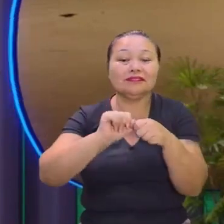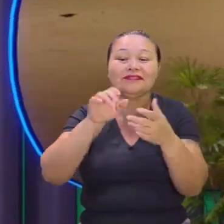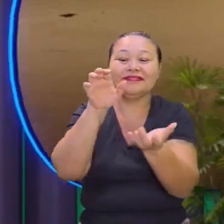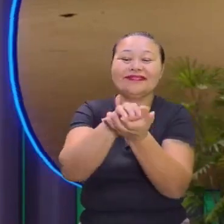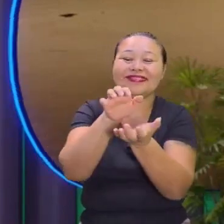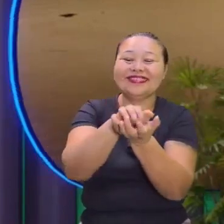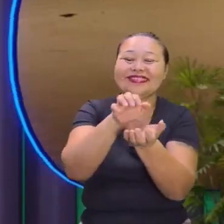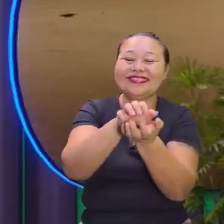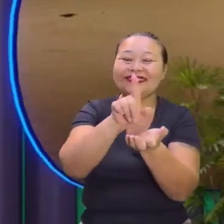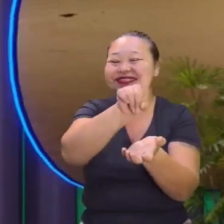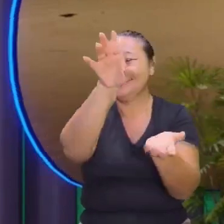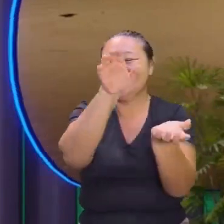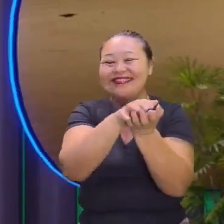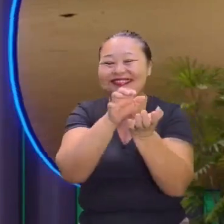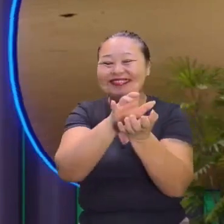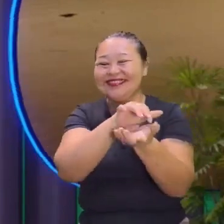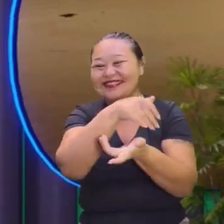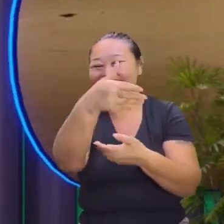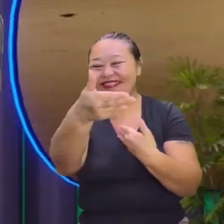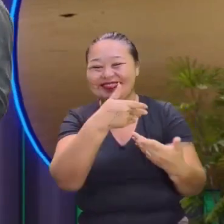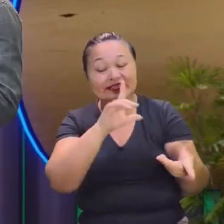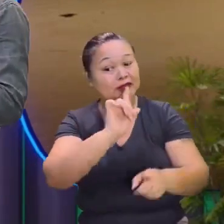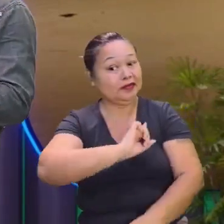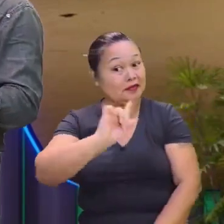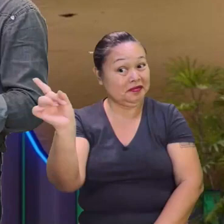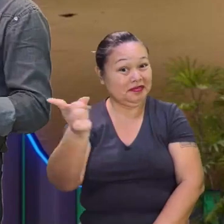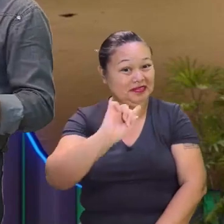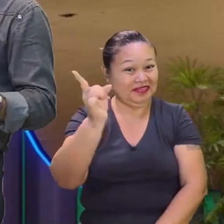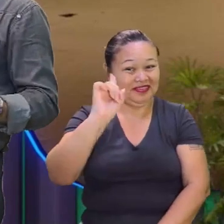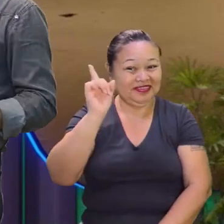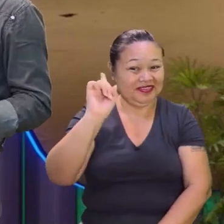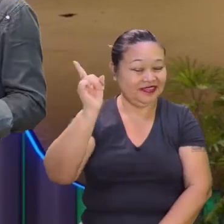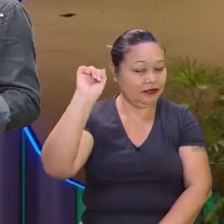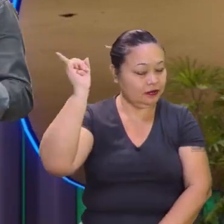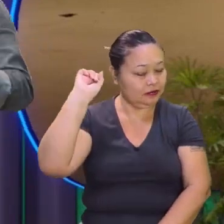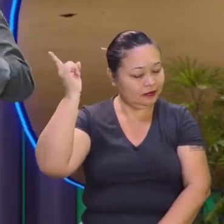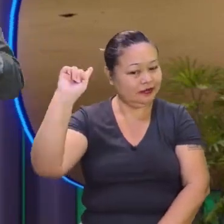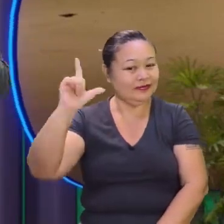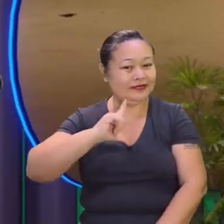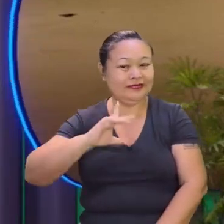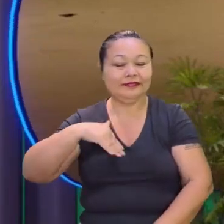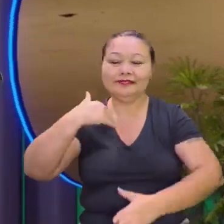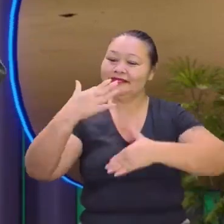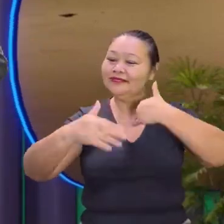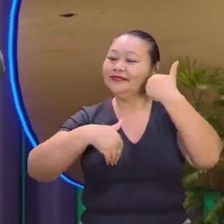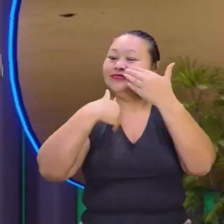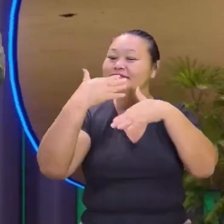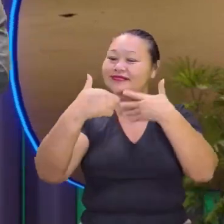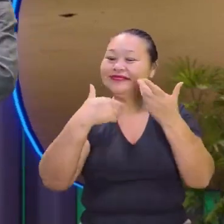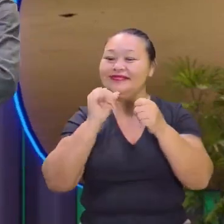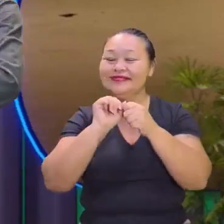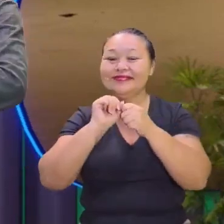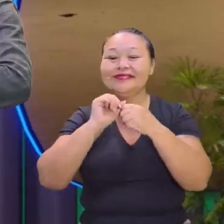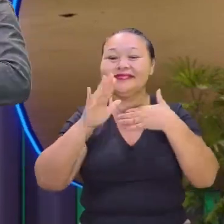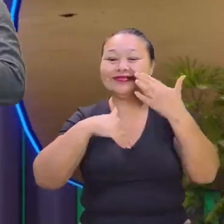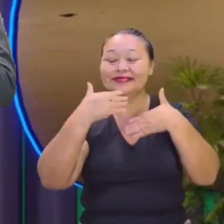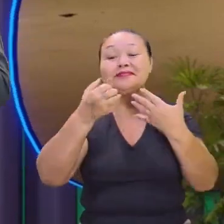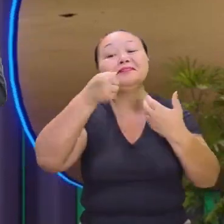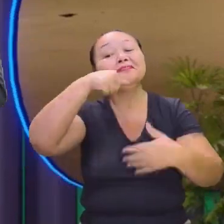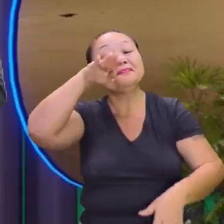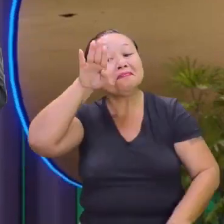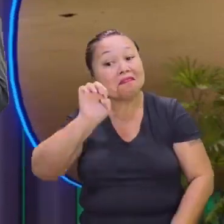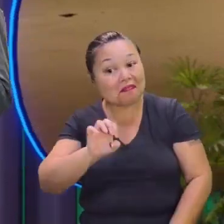tem jacaré, como o pessoal fala, né? Ah, eles vivem lá com jacaré. Não, Desse jeito, meu. não, senhor. Nós estamos nos desenvolvendo e nos